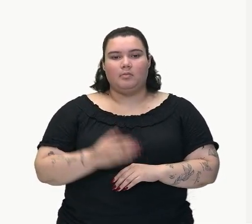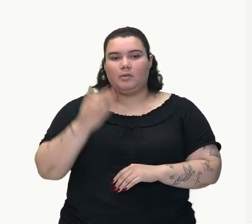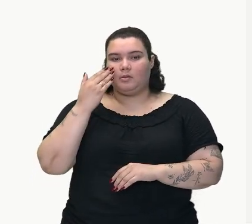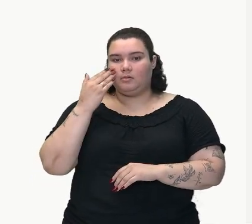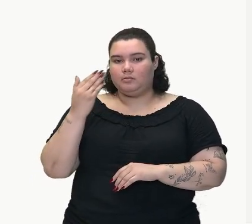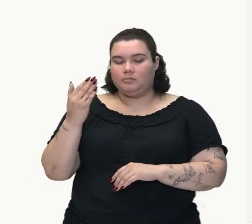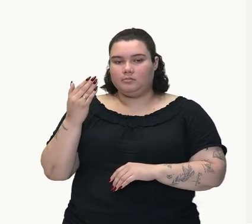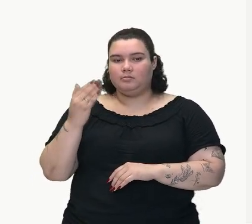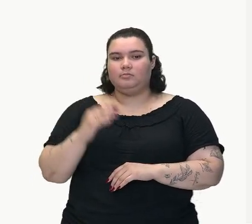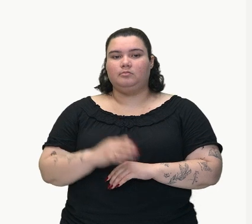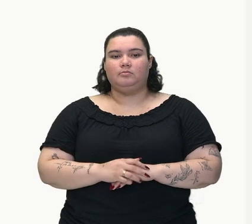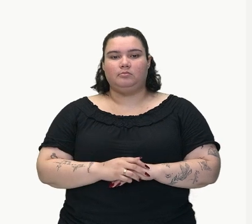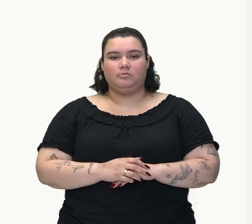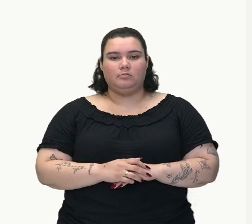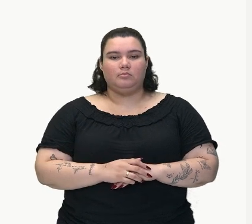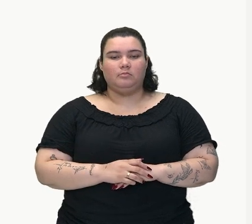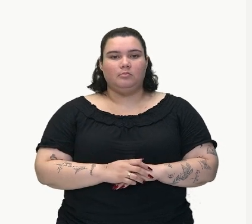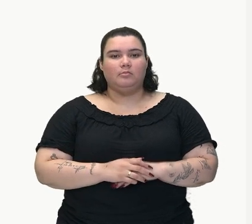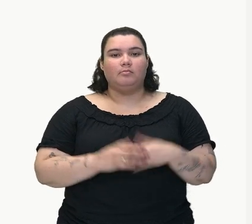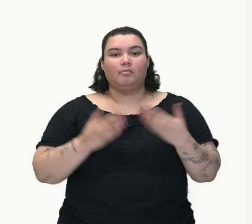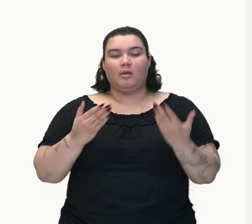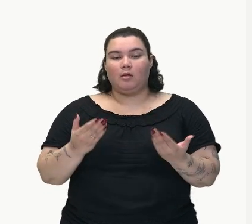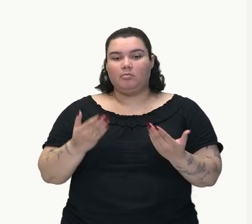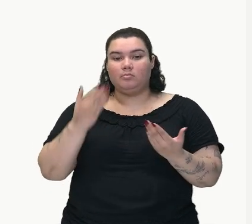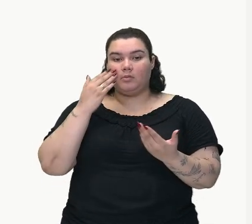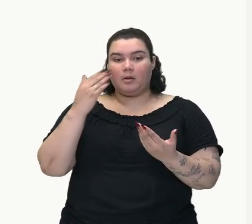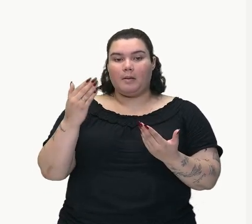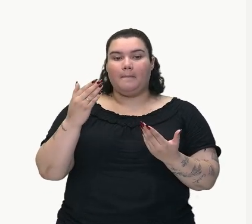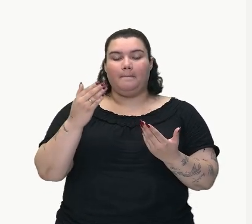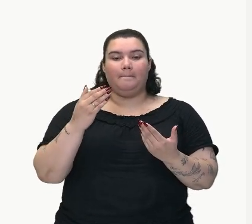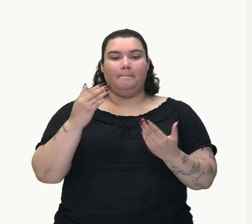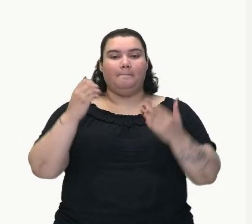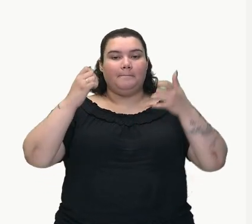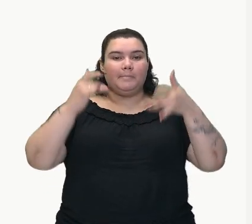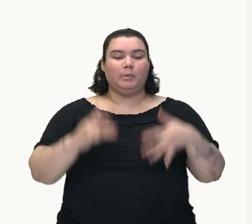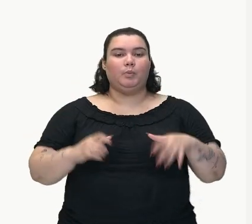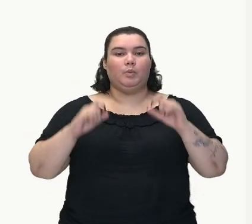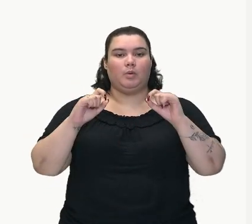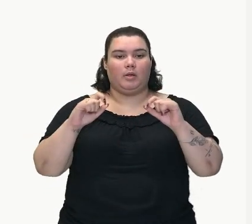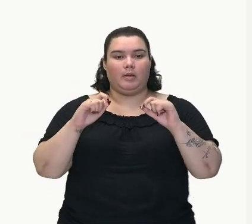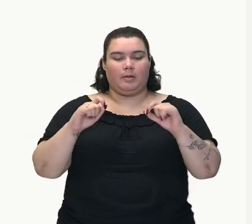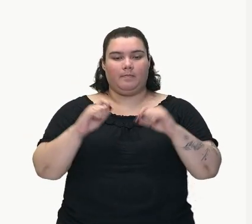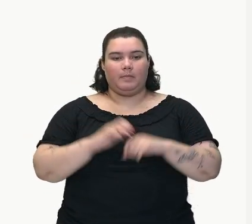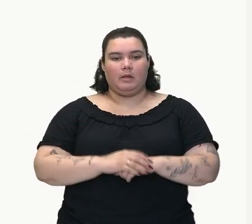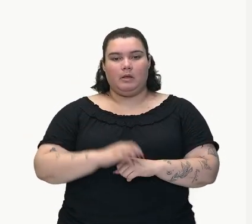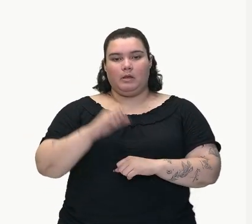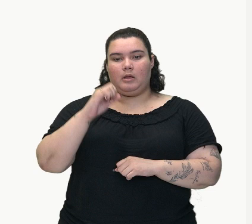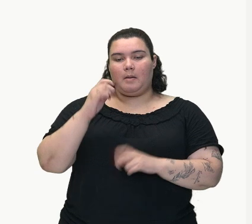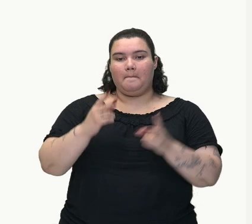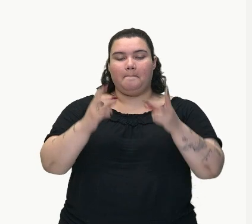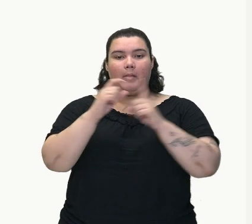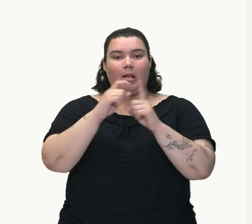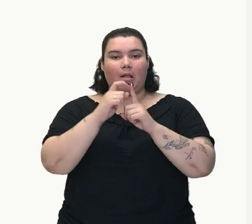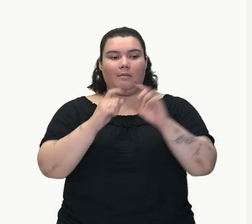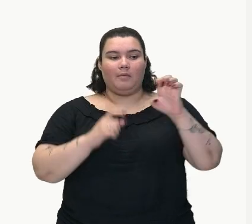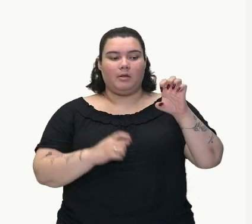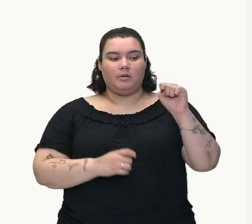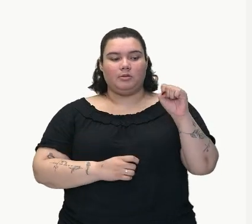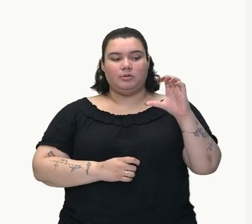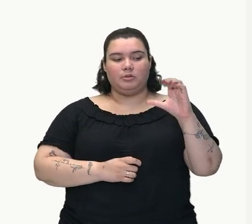Acostuma-te, acende um fósforo. Olha só. O beijo, amigo, é a véspera do escarro. Observem a